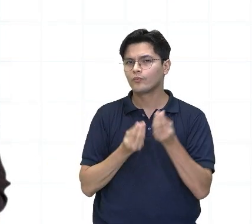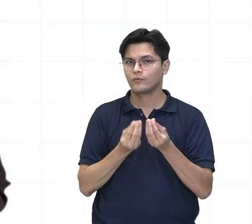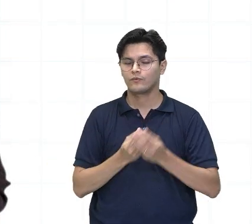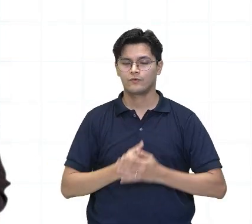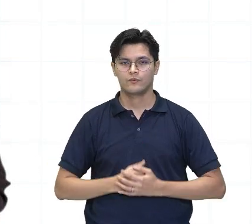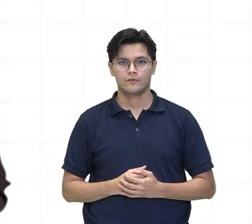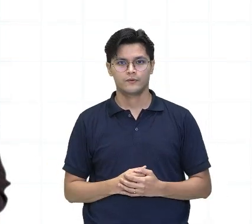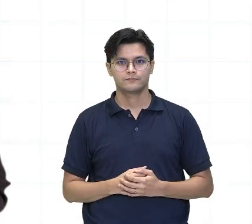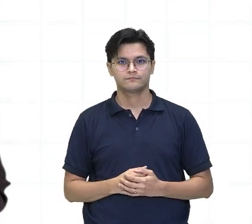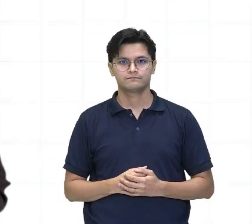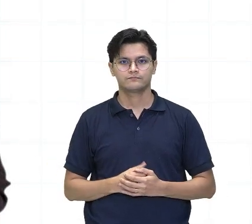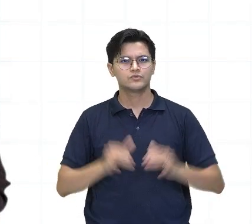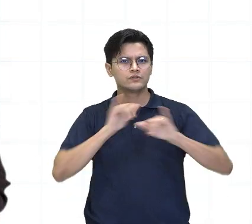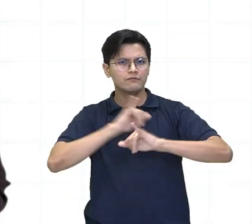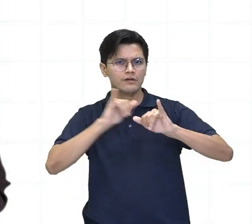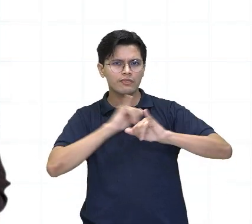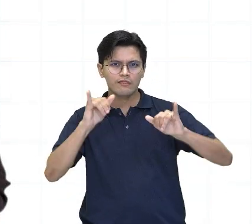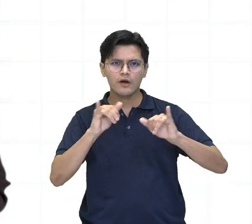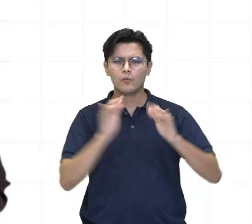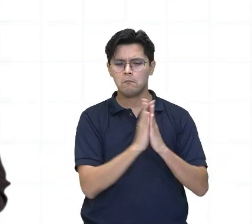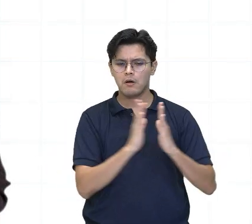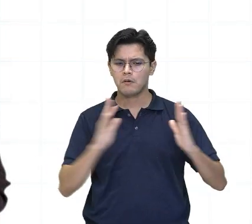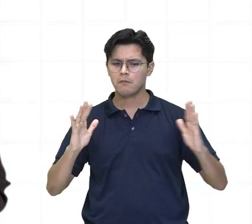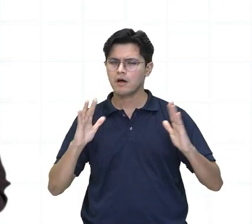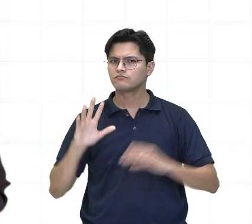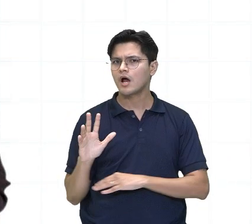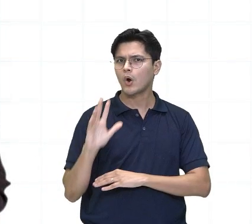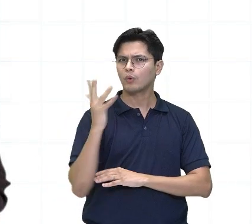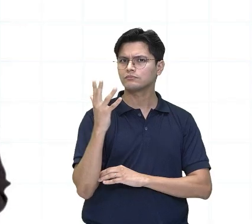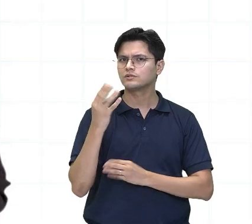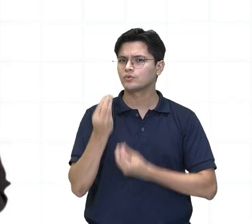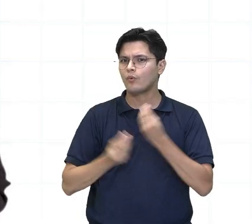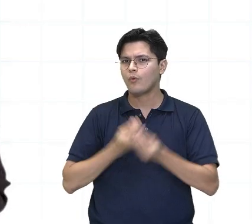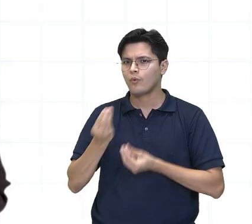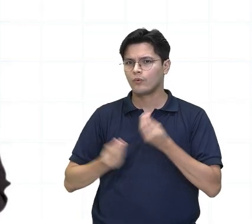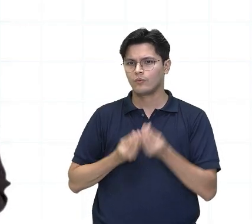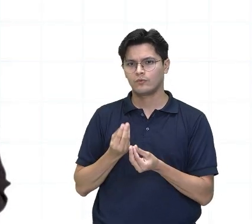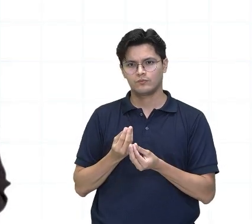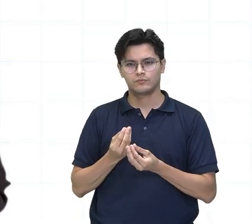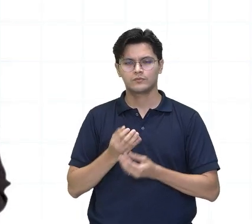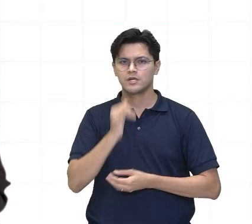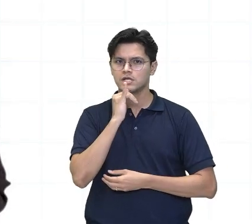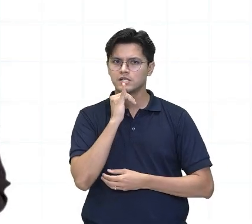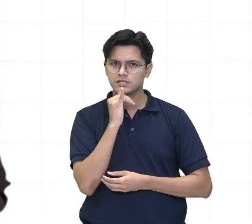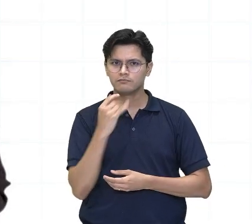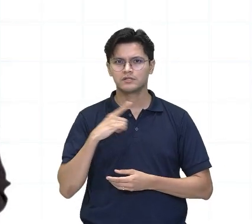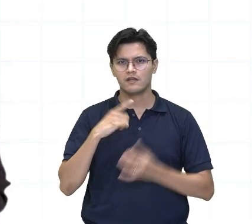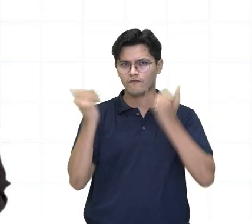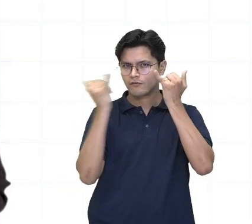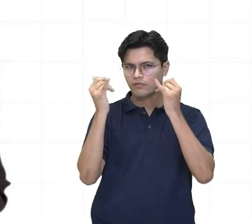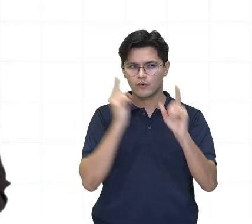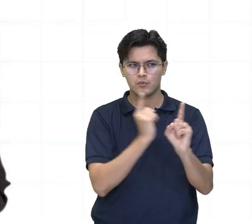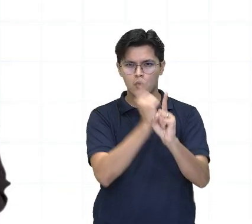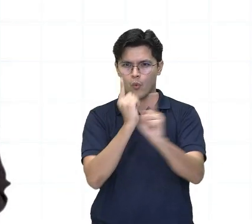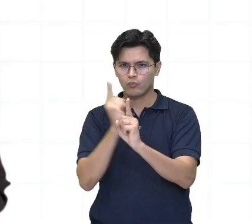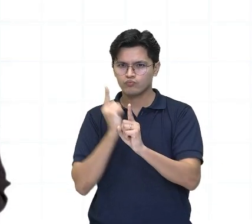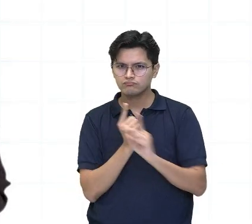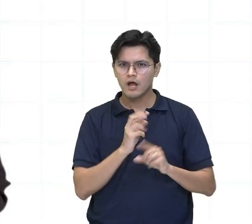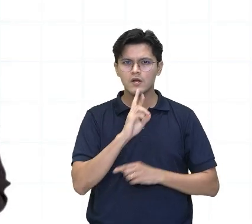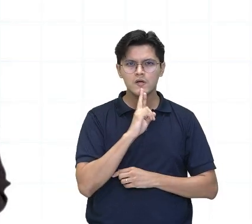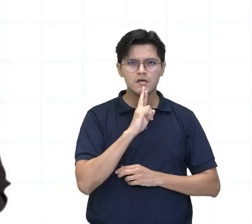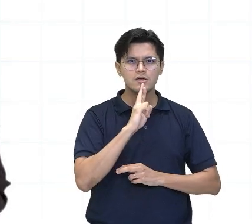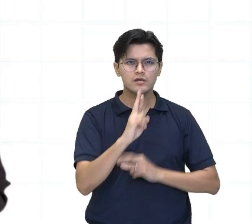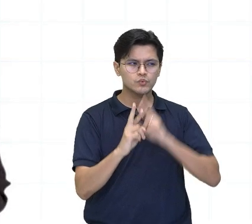como acontece essa divulgação científica, né? Do que foi encontrado, de repente uma nova vacina, a cura para o câncer, que a